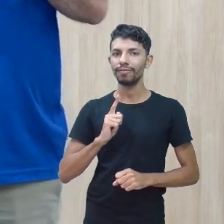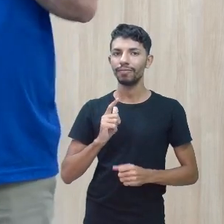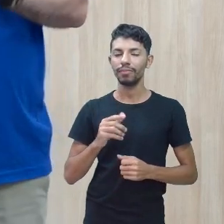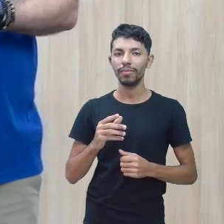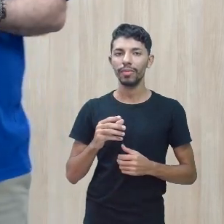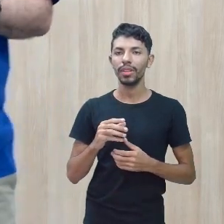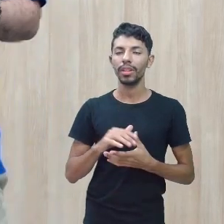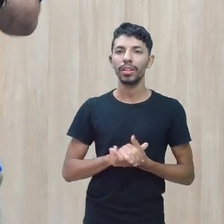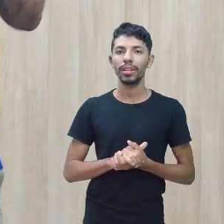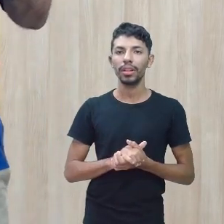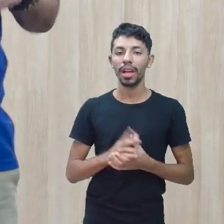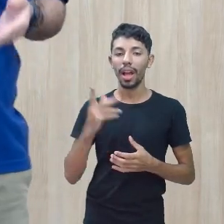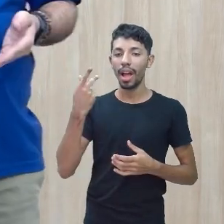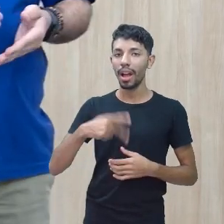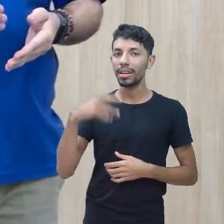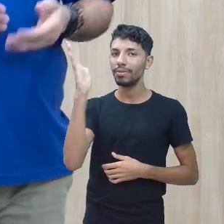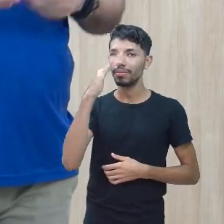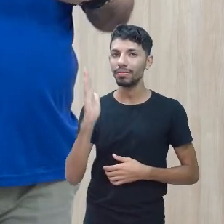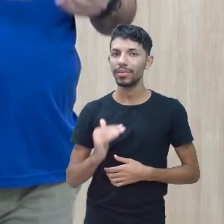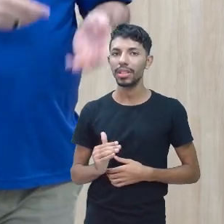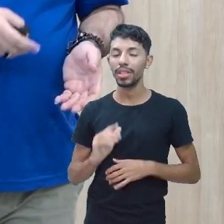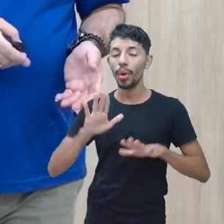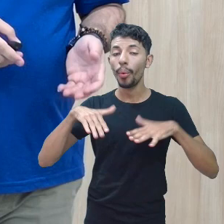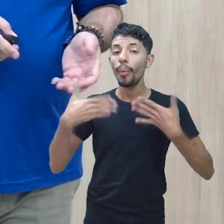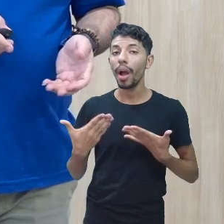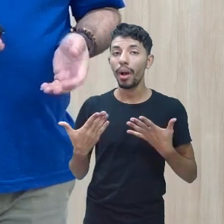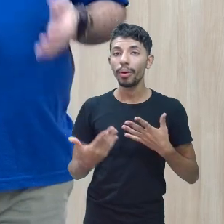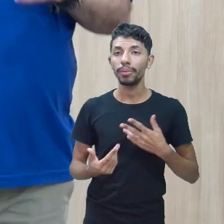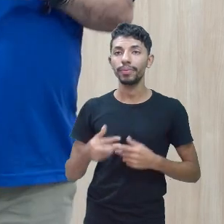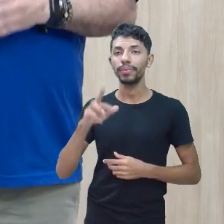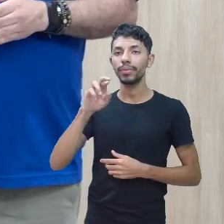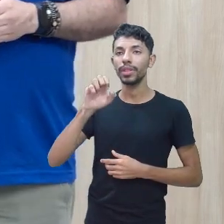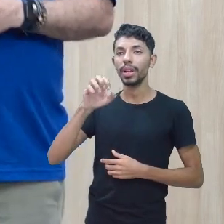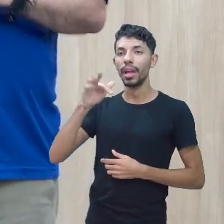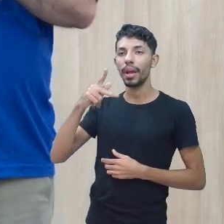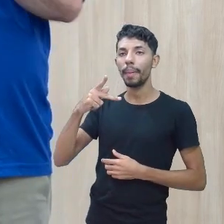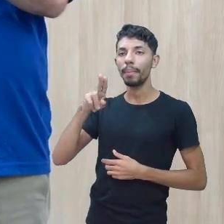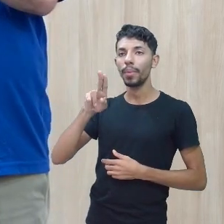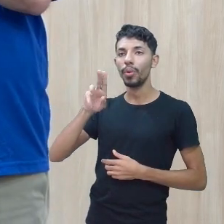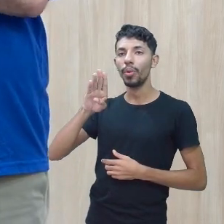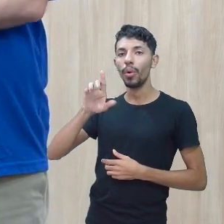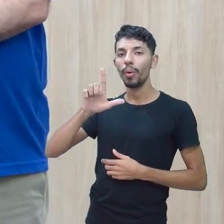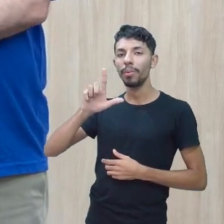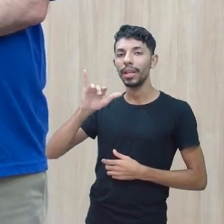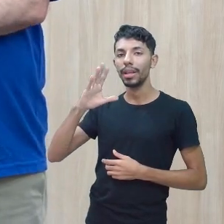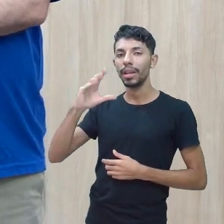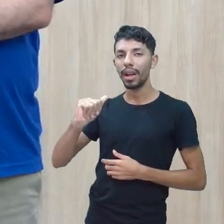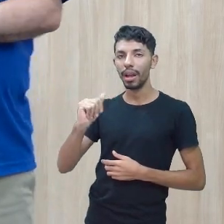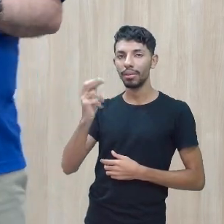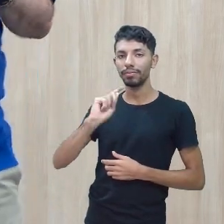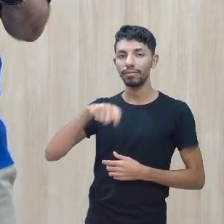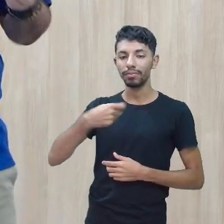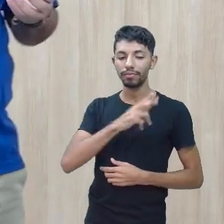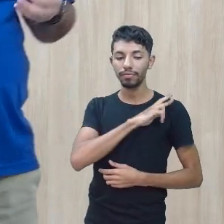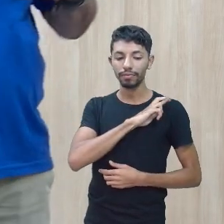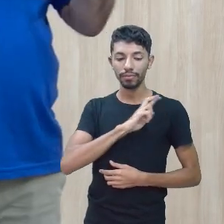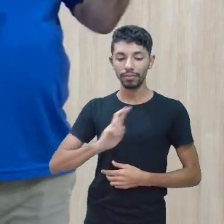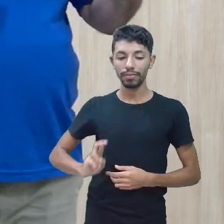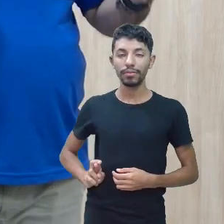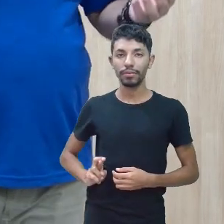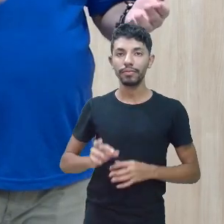temos, por exemplo, aqui no Brasil, que é a República. O Brasil é uma república.